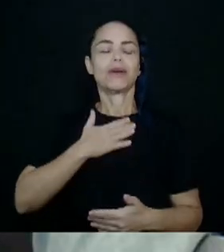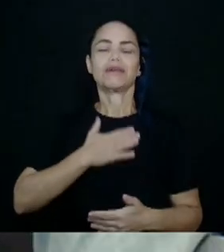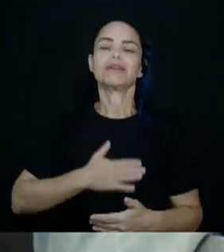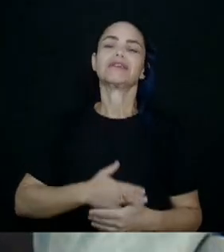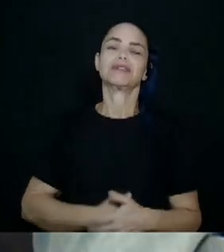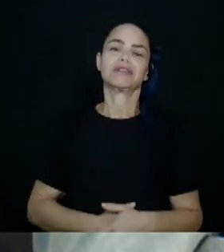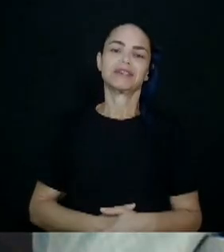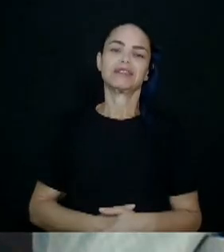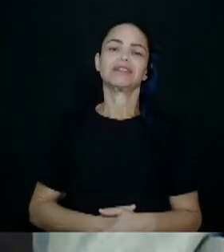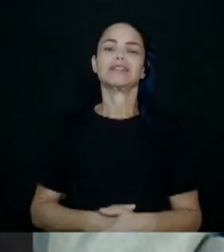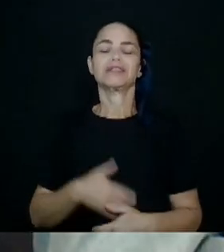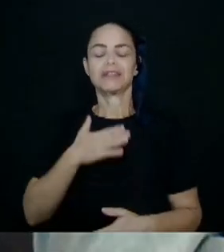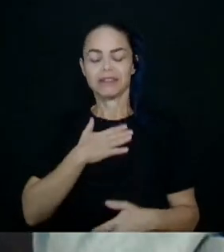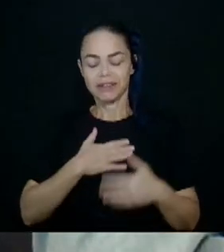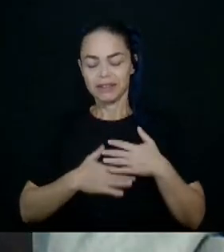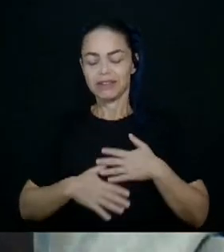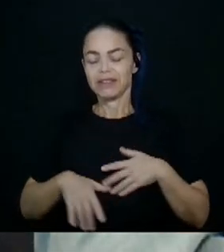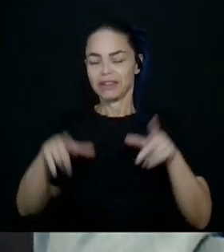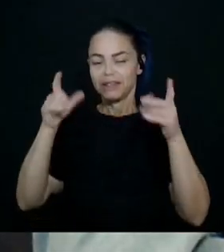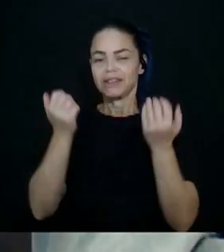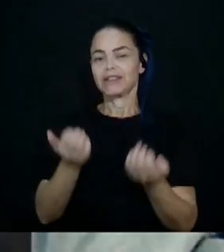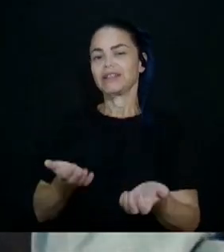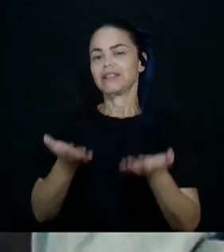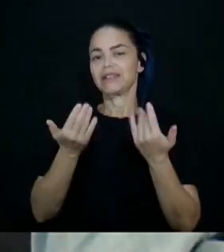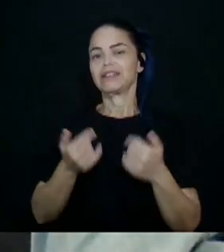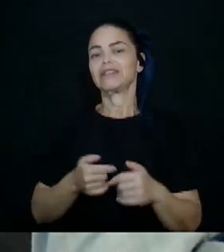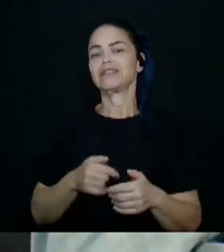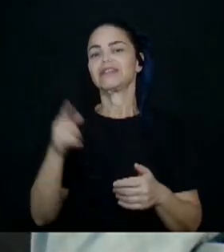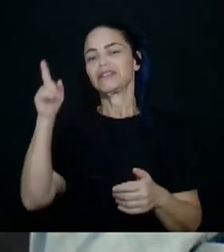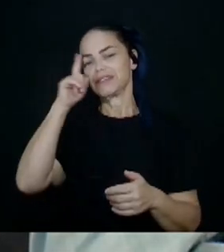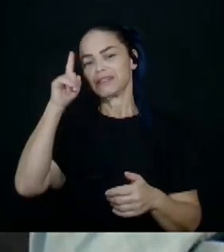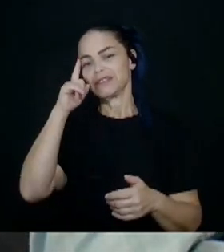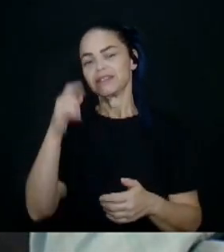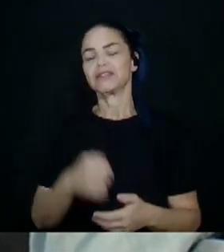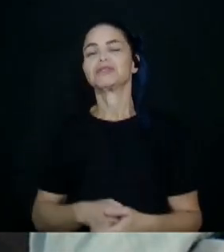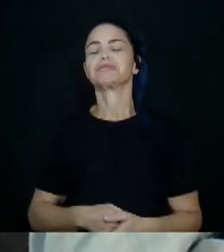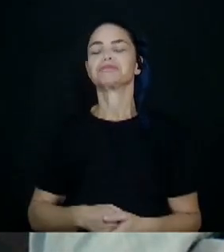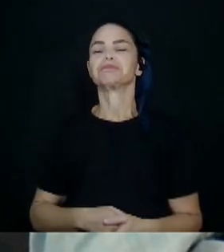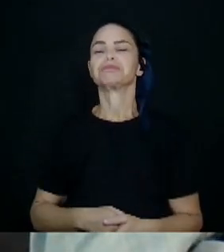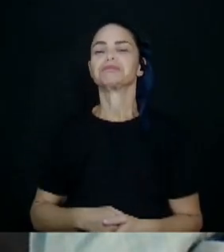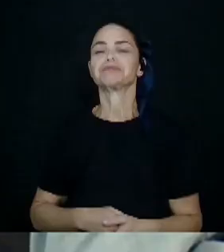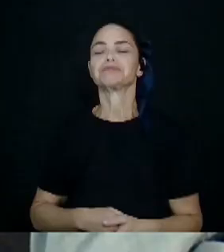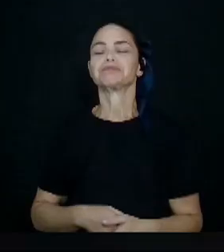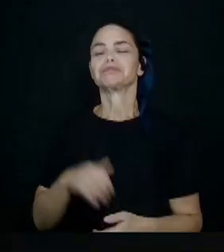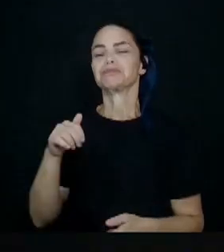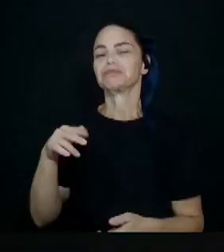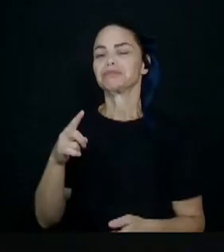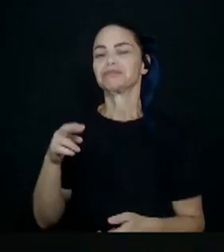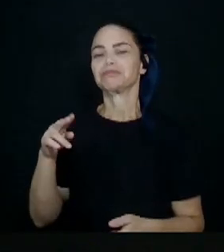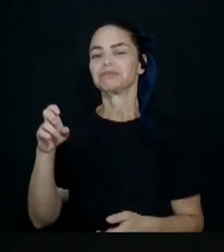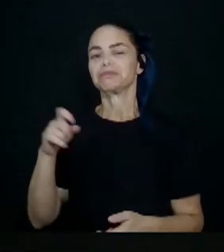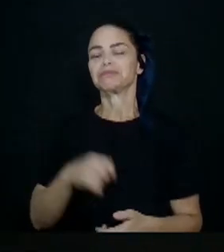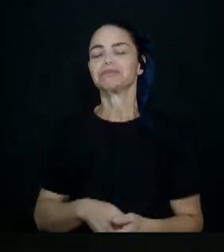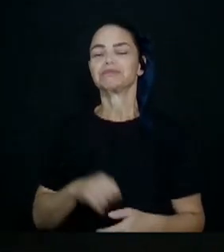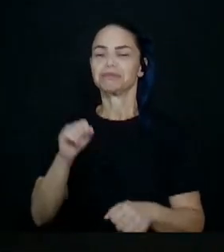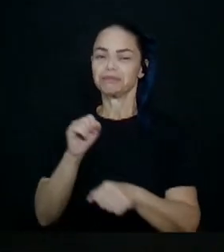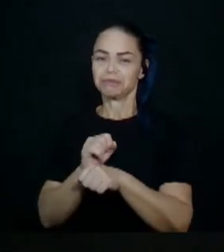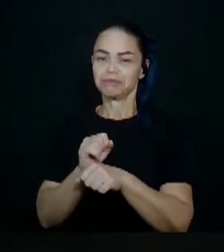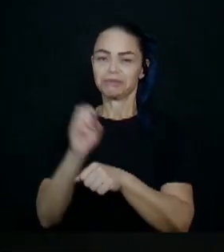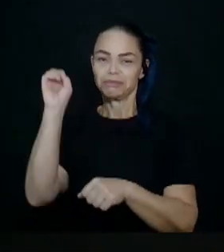trazer mais calma, mais leveza nesses momentos aí do dia a dia de estresse. Muito bem, é como o André falou, né? Se cada um parasse no sinal